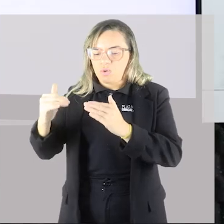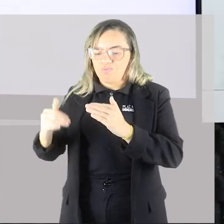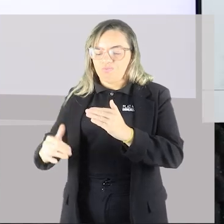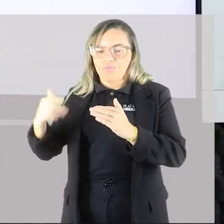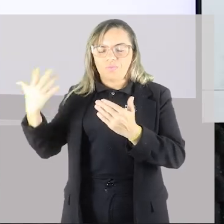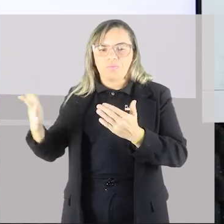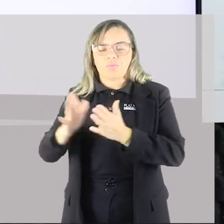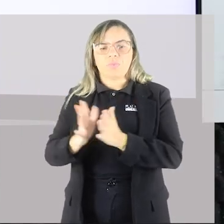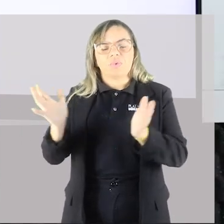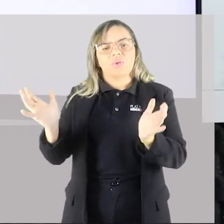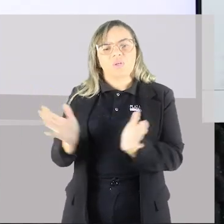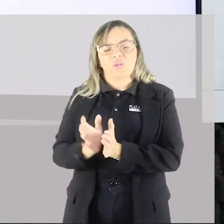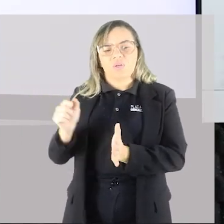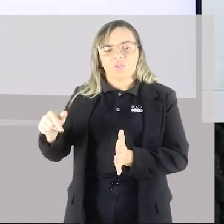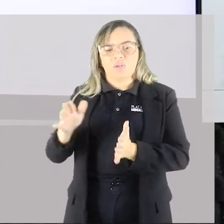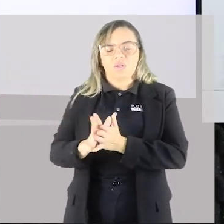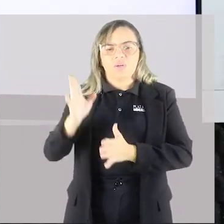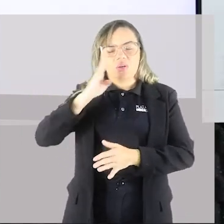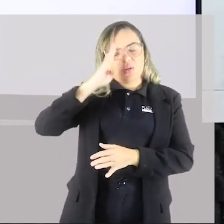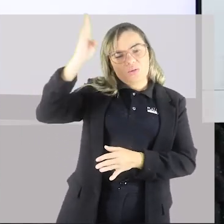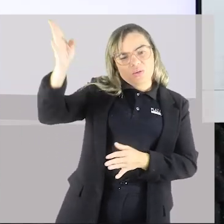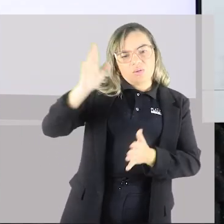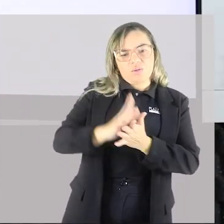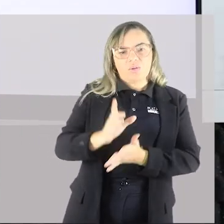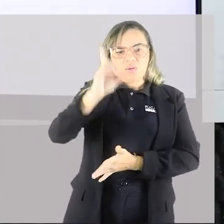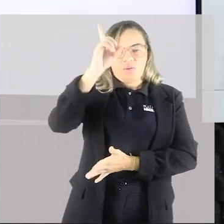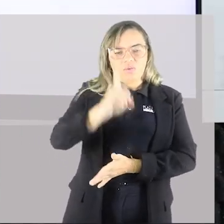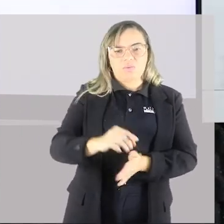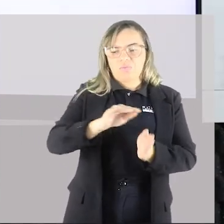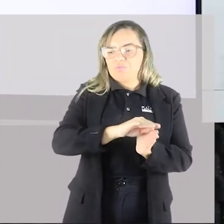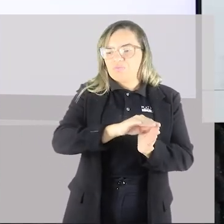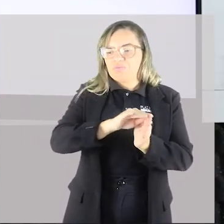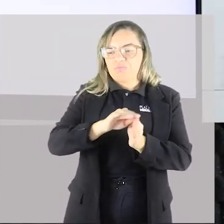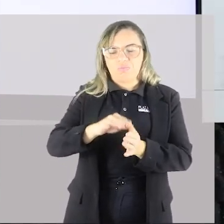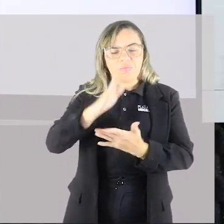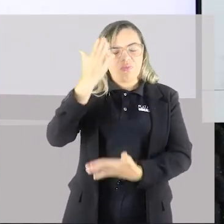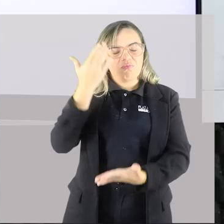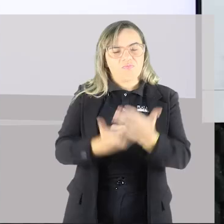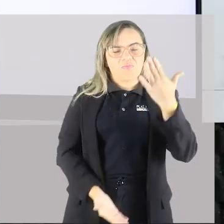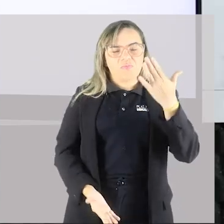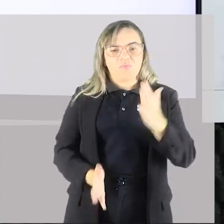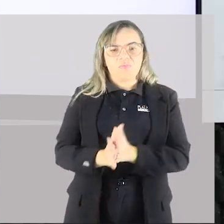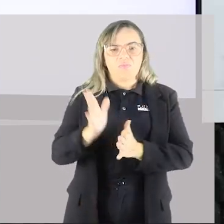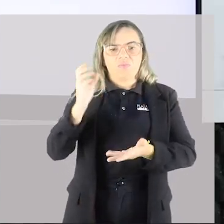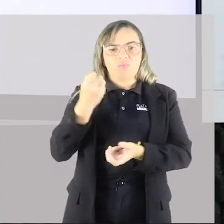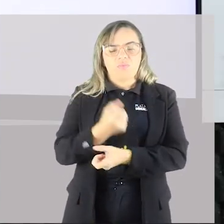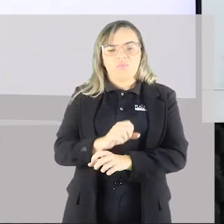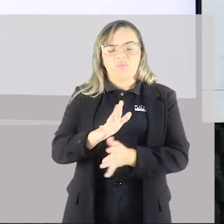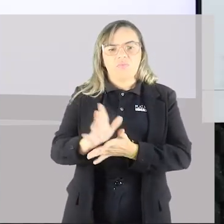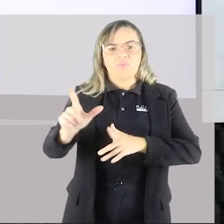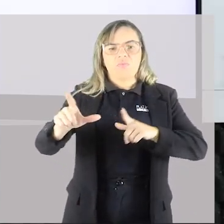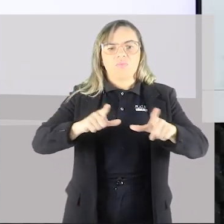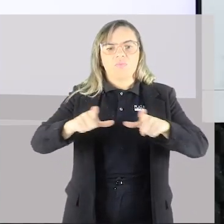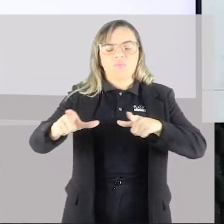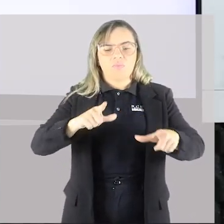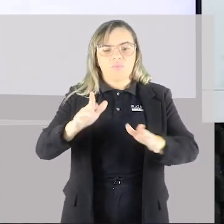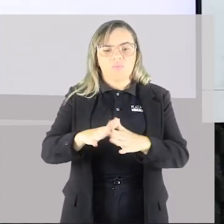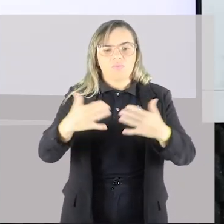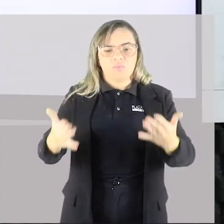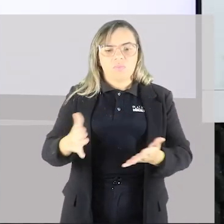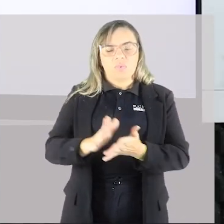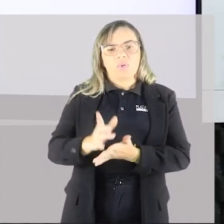principalmente a partir da retirada de direitos trabalhistas, a partir da exploração do trabalho,